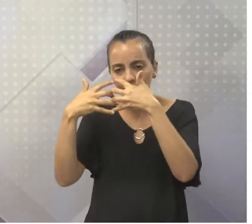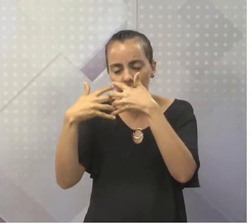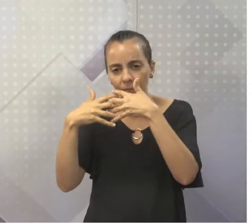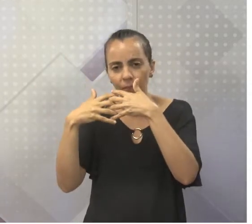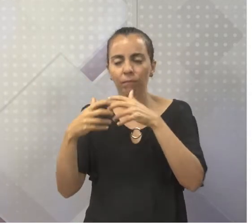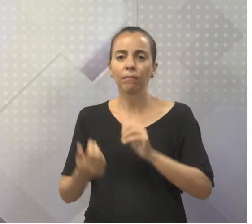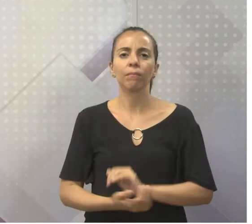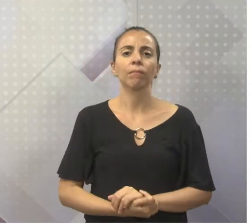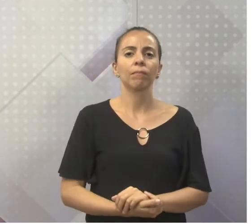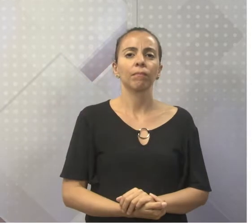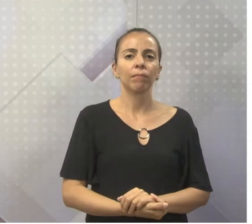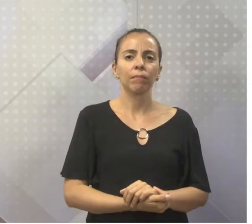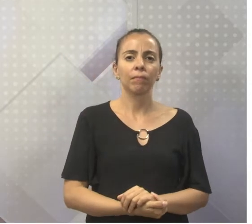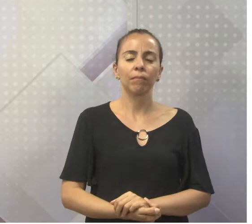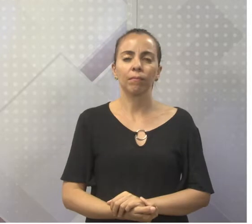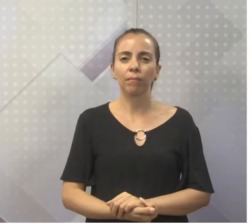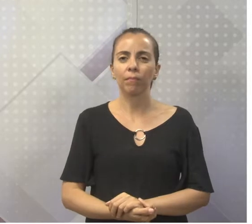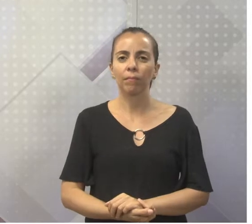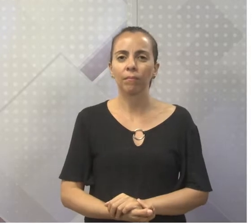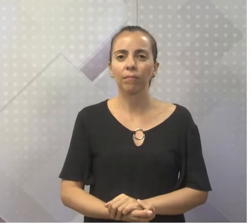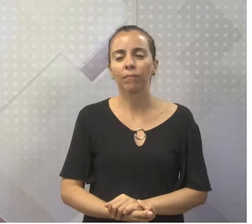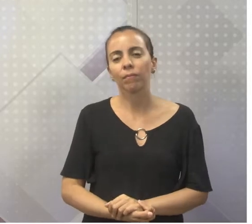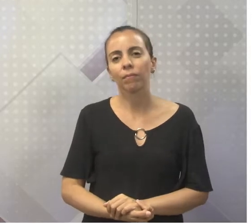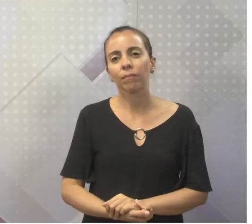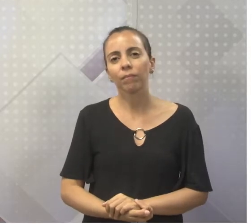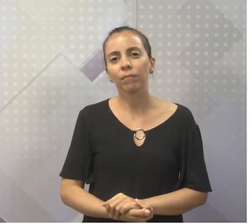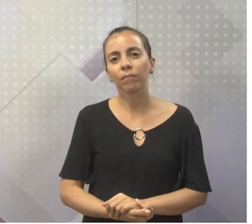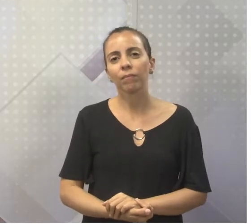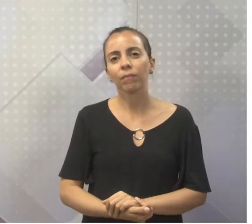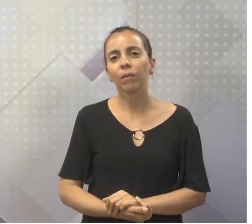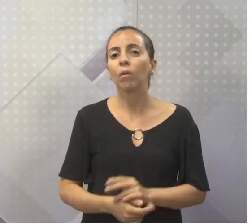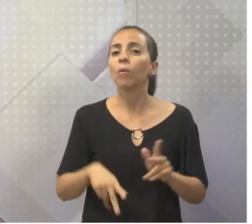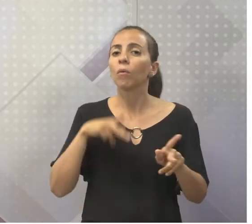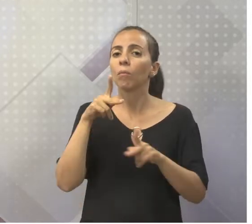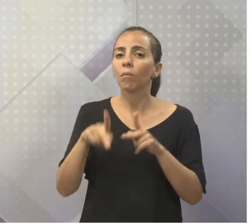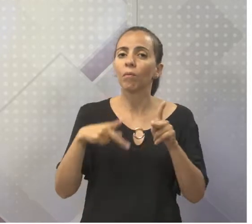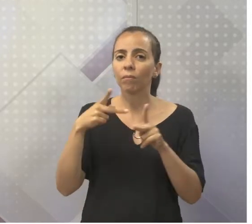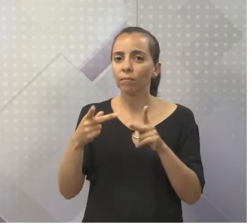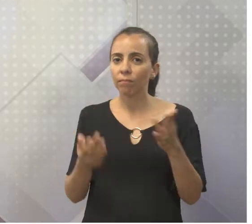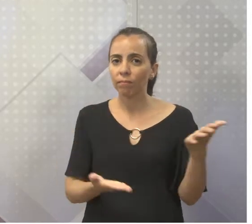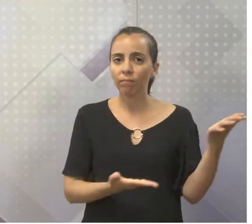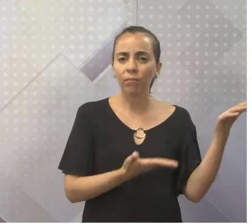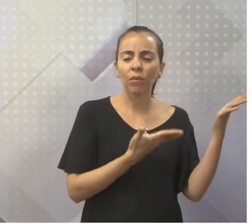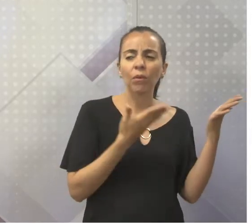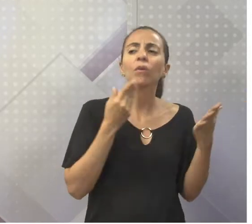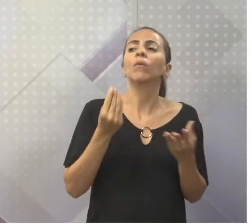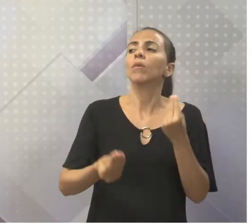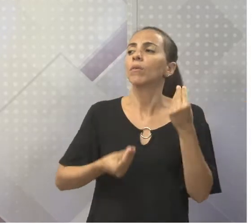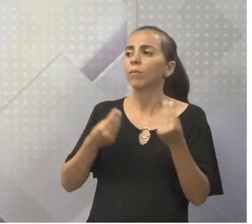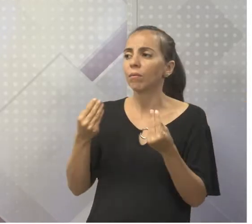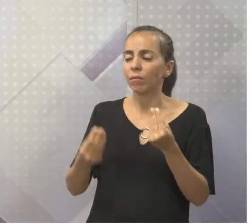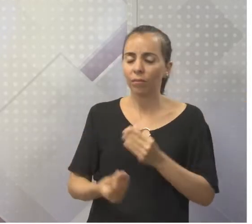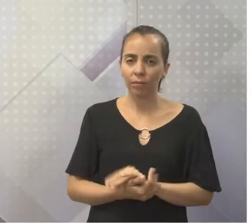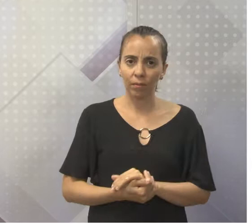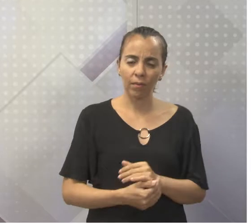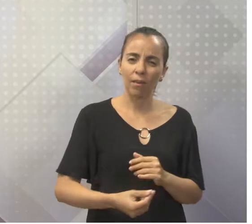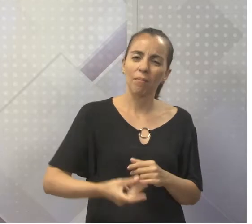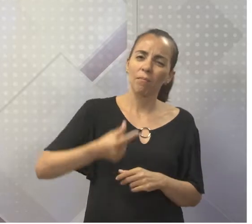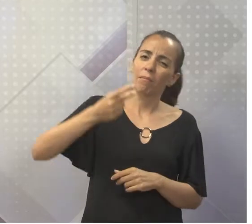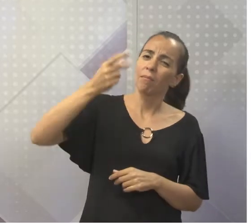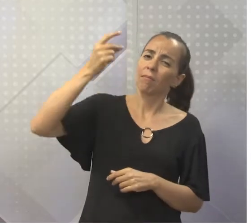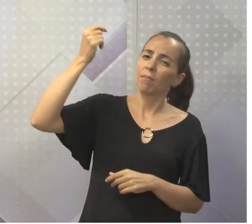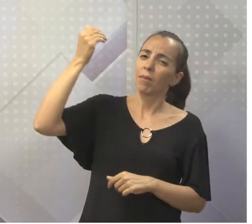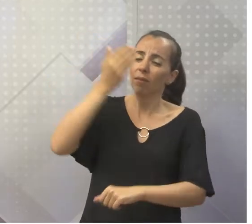muito importante dá uma olhadinha assim o caminho humanidade olha só aqui que a gente faz uma alusão a um pré-histórico